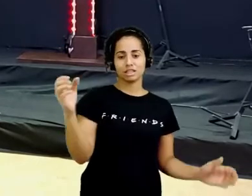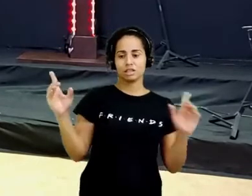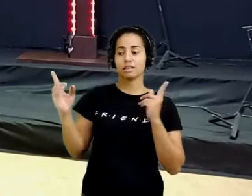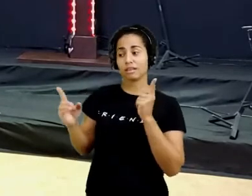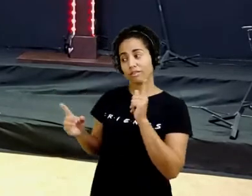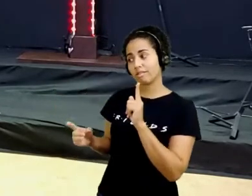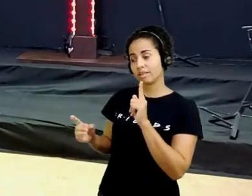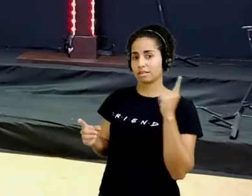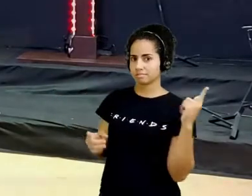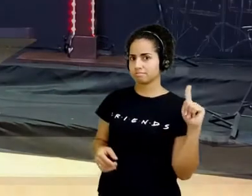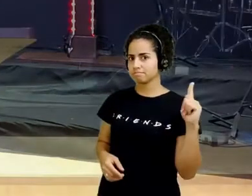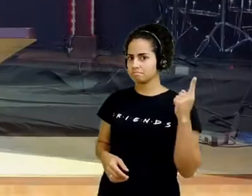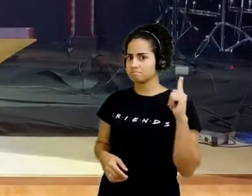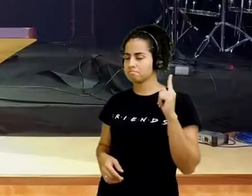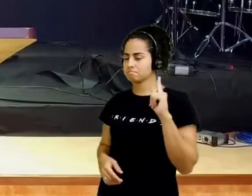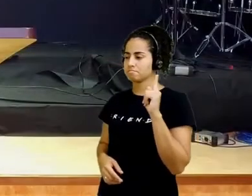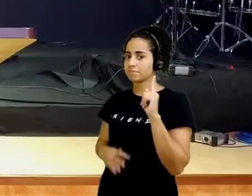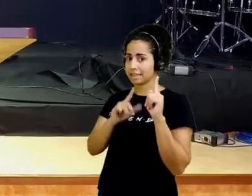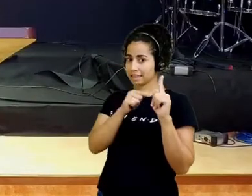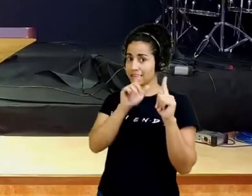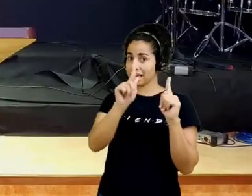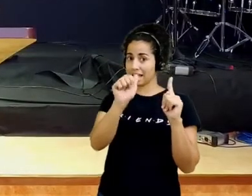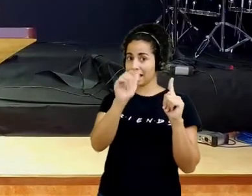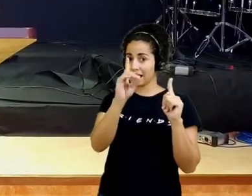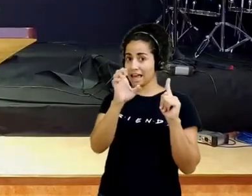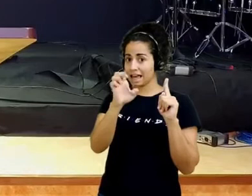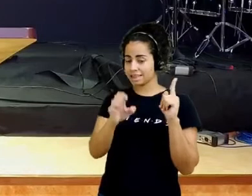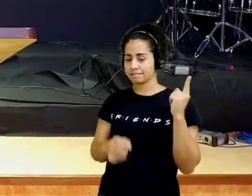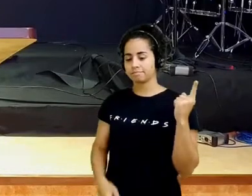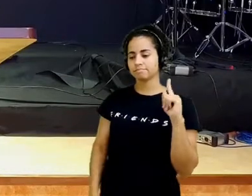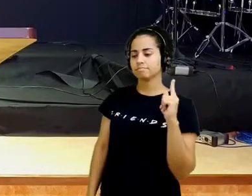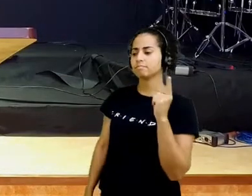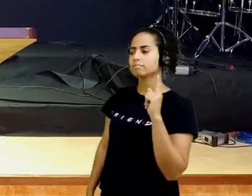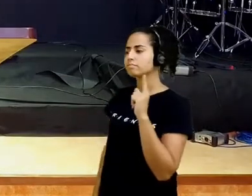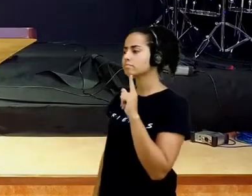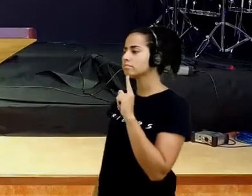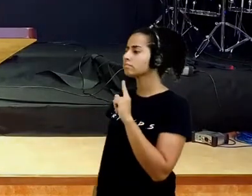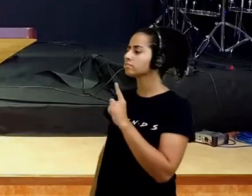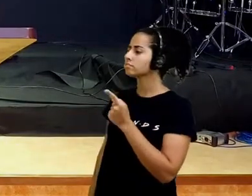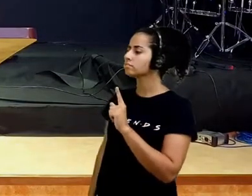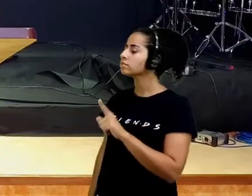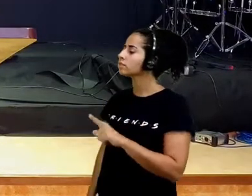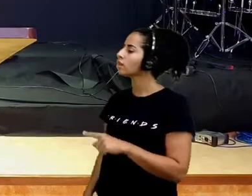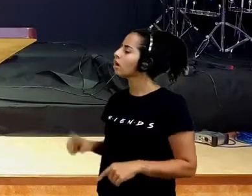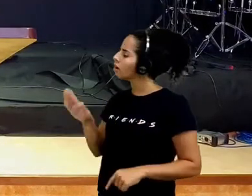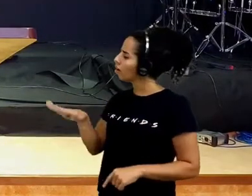lhe faz e diz o seguinte: veio, pois, Gade a Davi e lhe fez